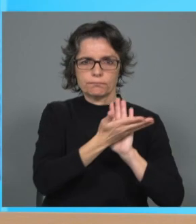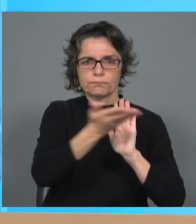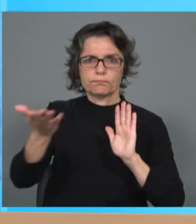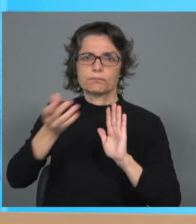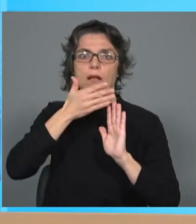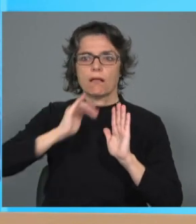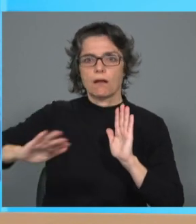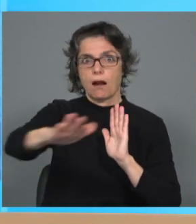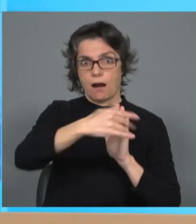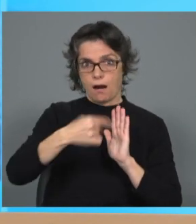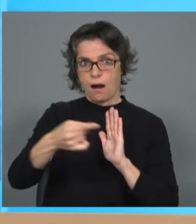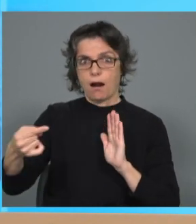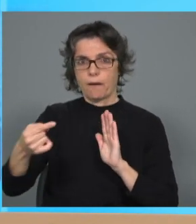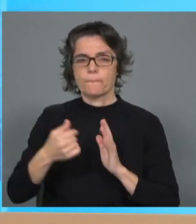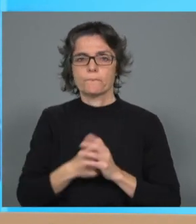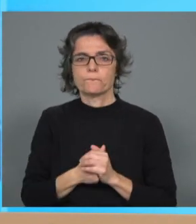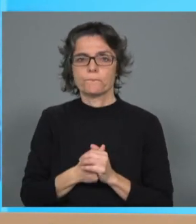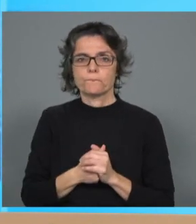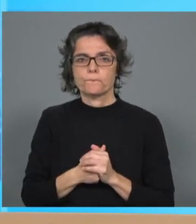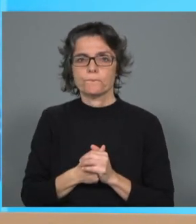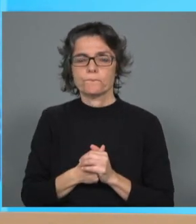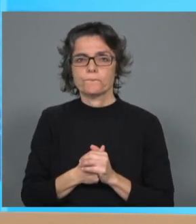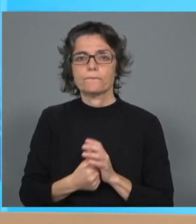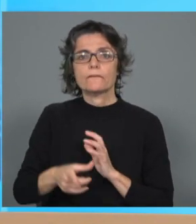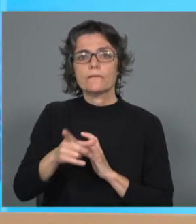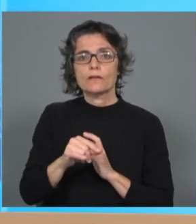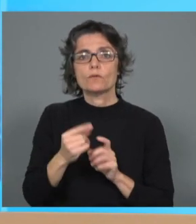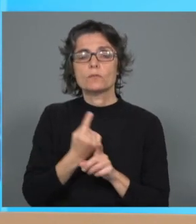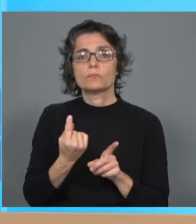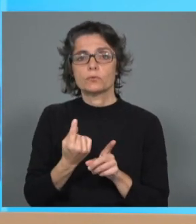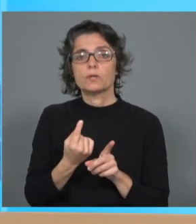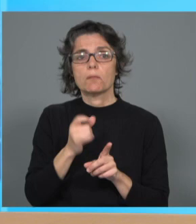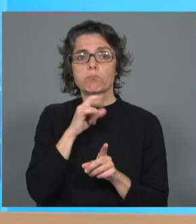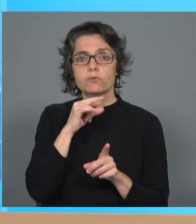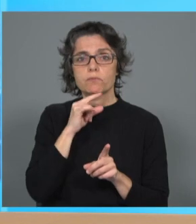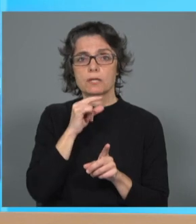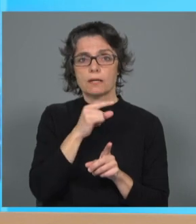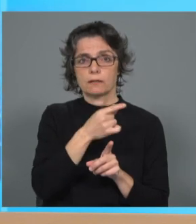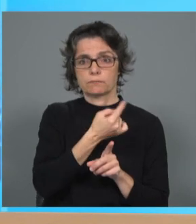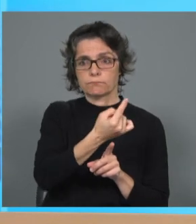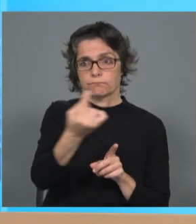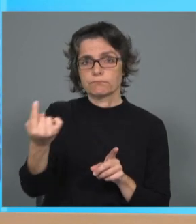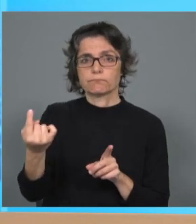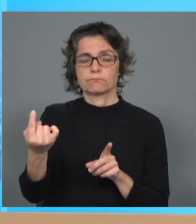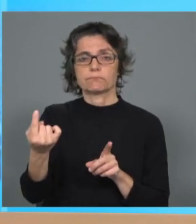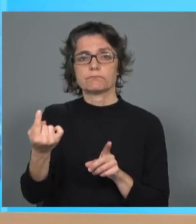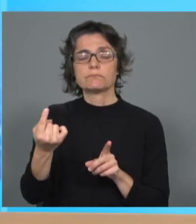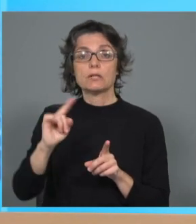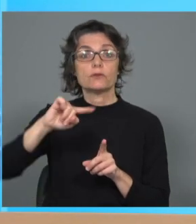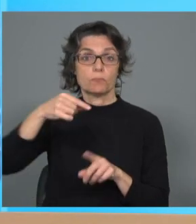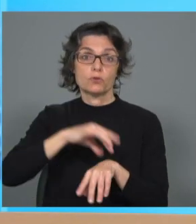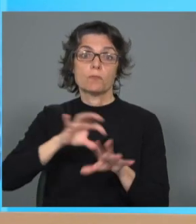inevitável que isso aconteça, e depois também porque as oportunidades que começaram a ser possíveis no